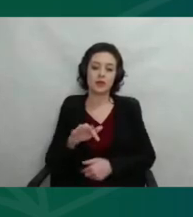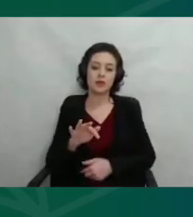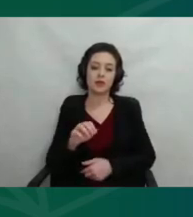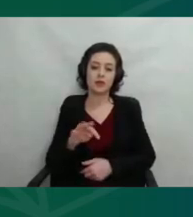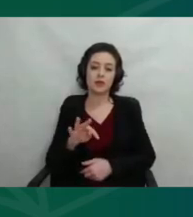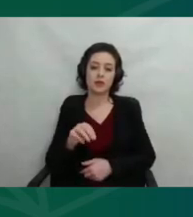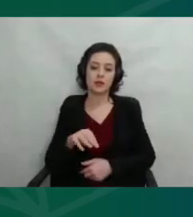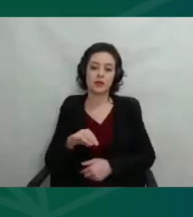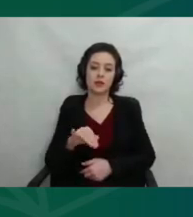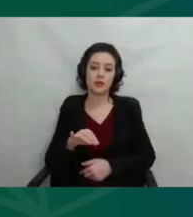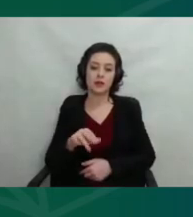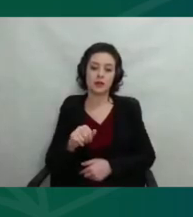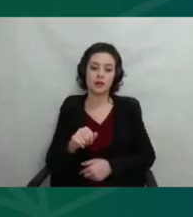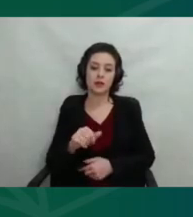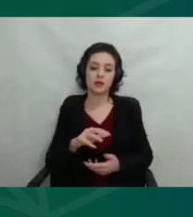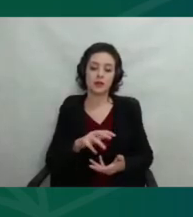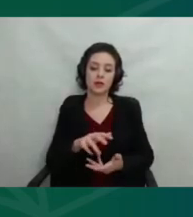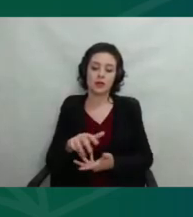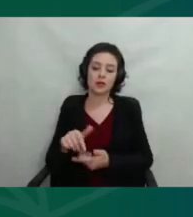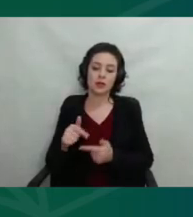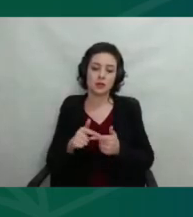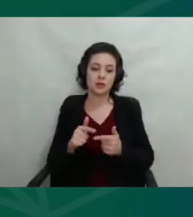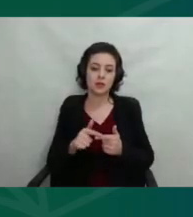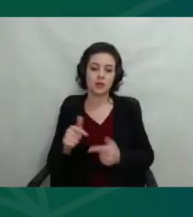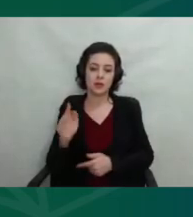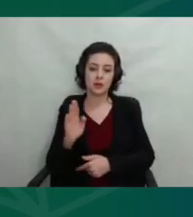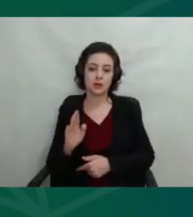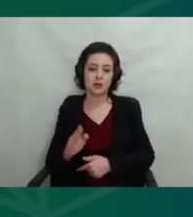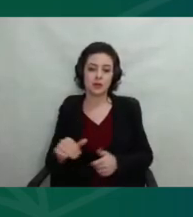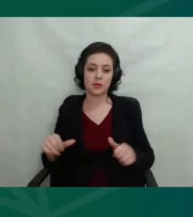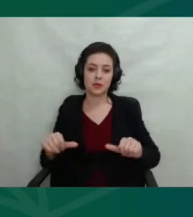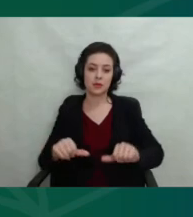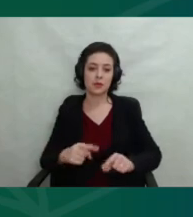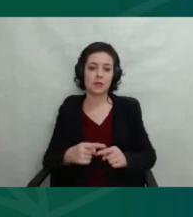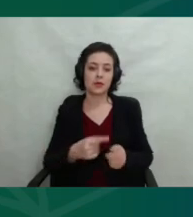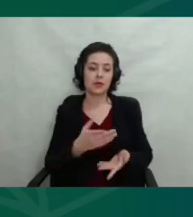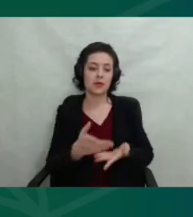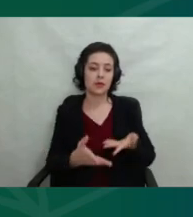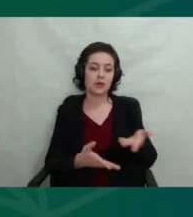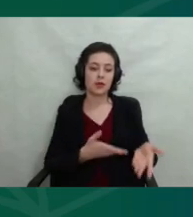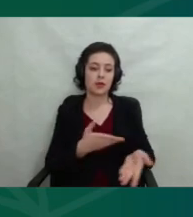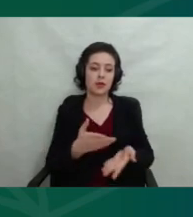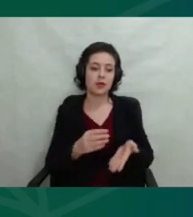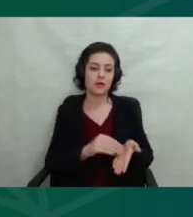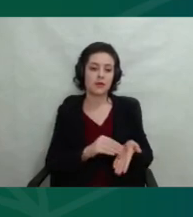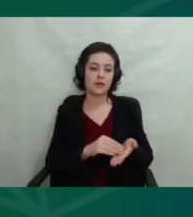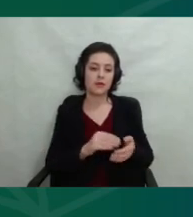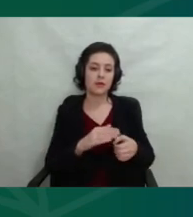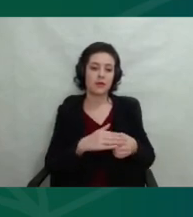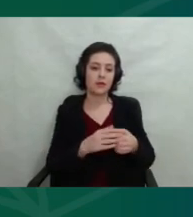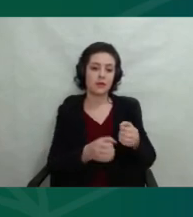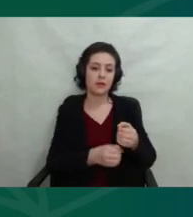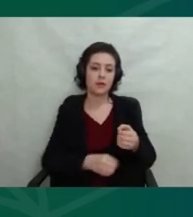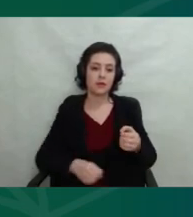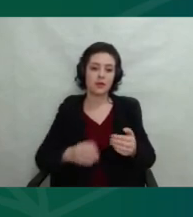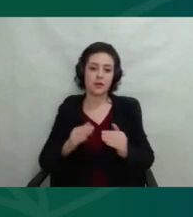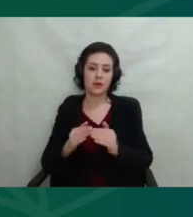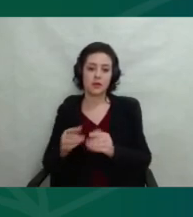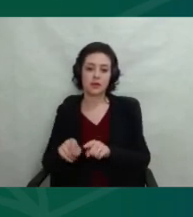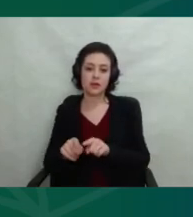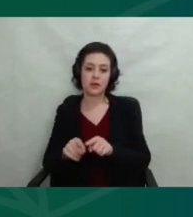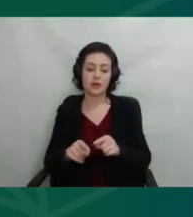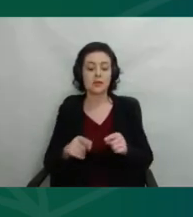problema mundial, aqui no Brasil um pouco agravado pela falta de tratamento de esgoto doméstico. Tratamento secundário, por